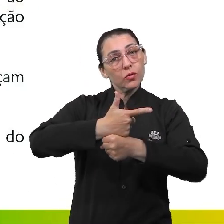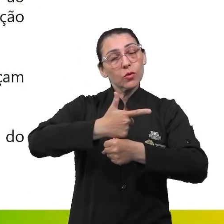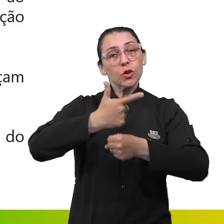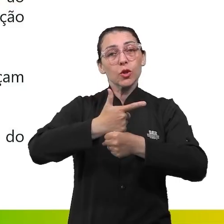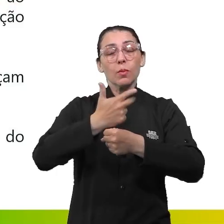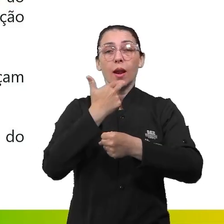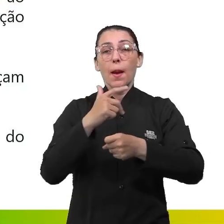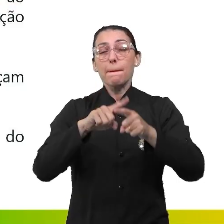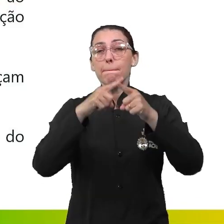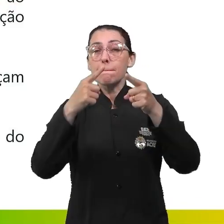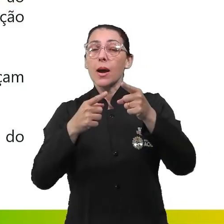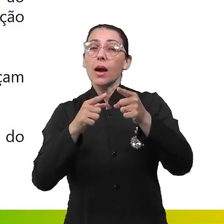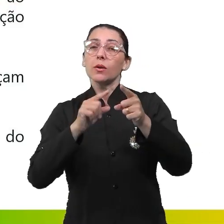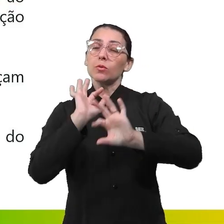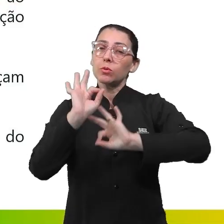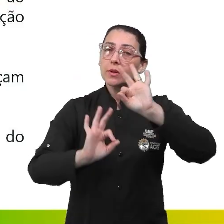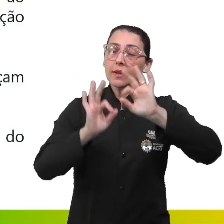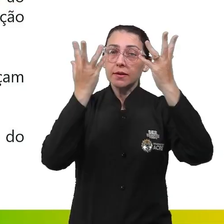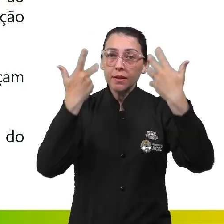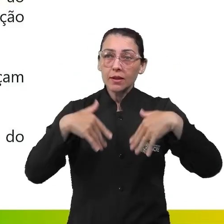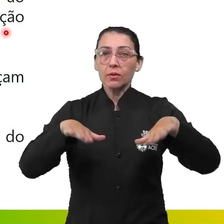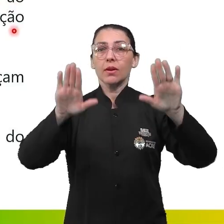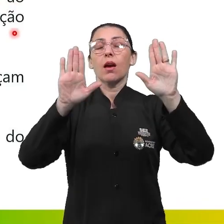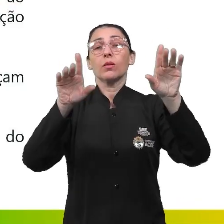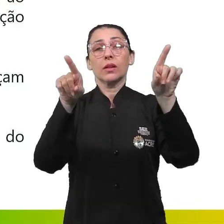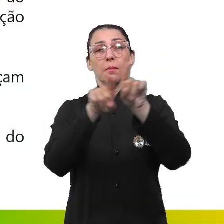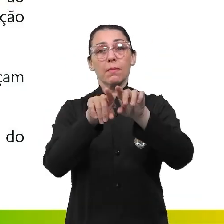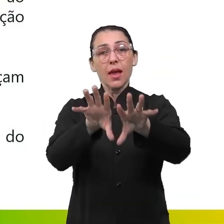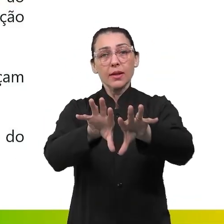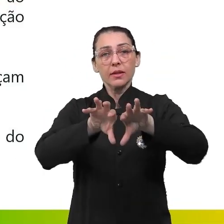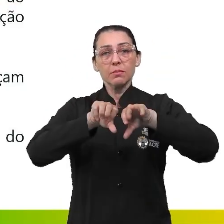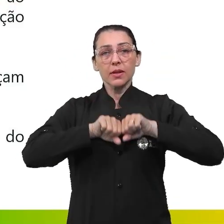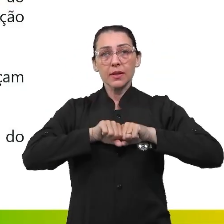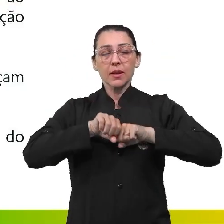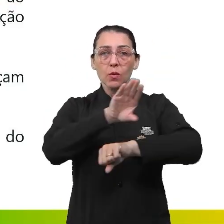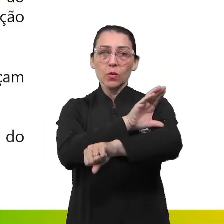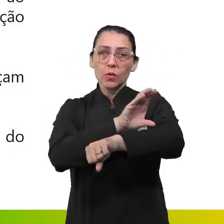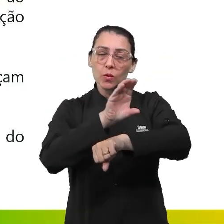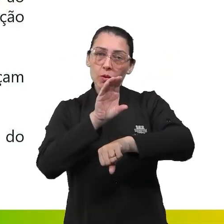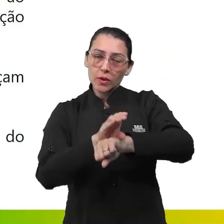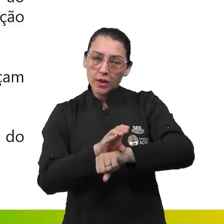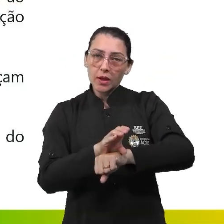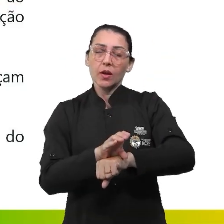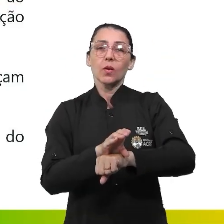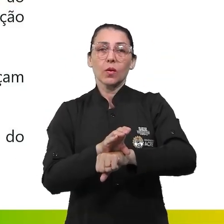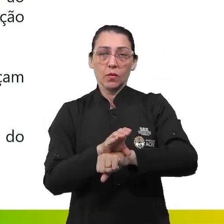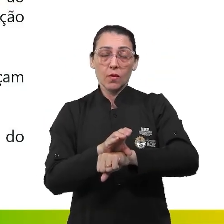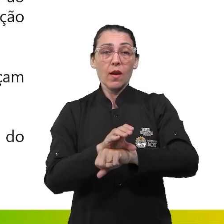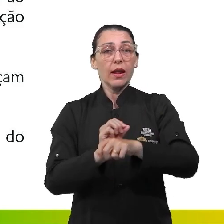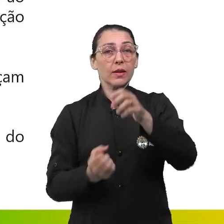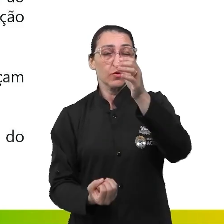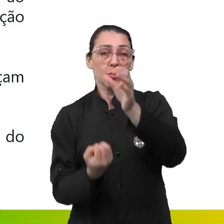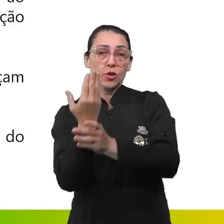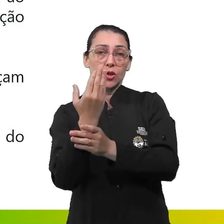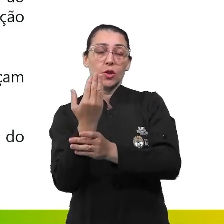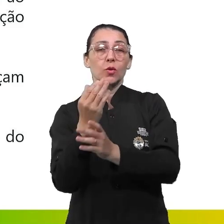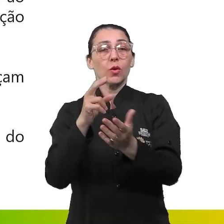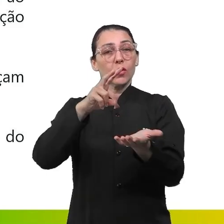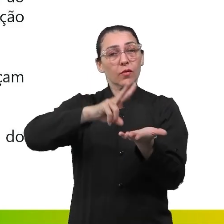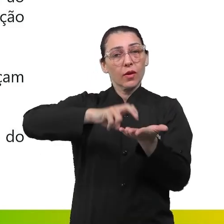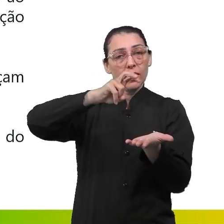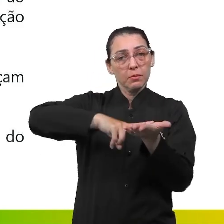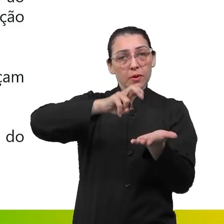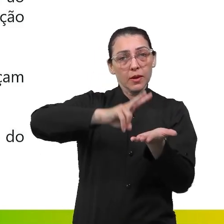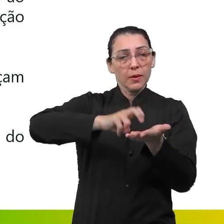em virtude de um processo natural e assimilação cultural, acabam constituindo o nosso